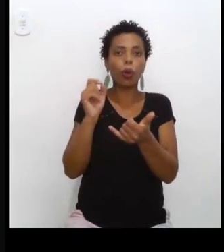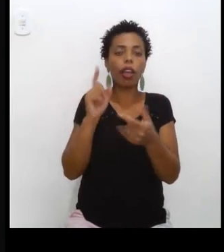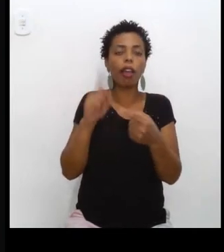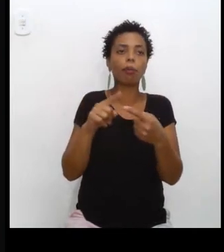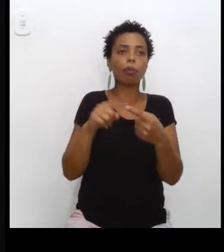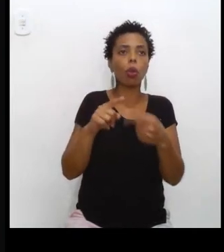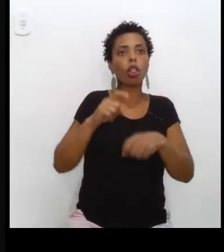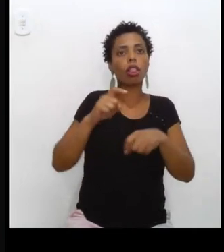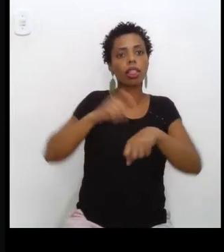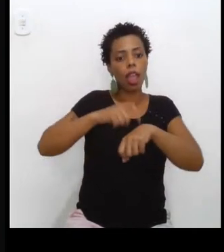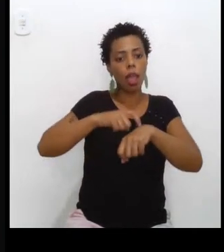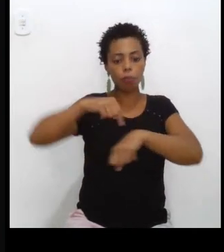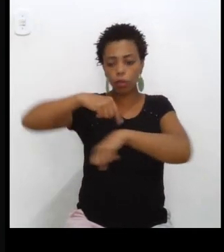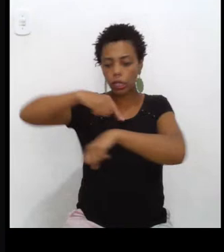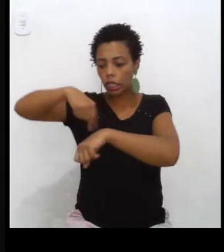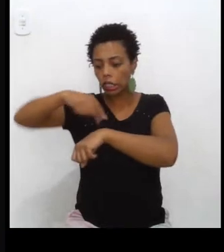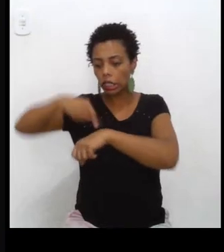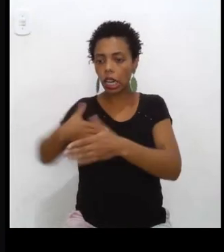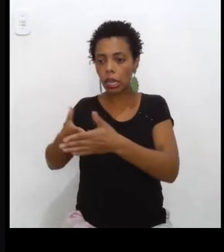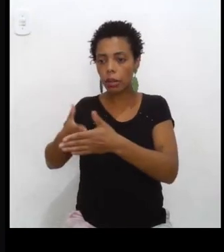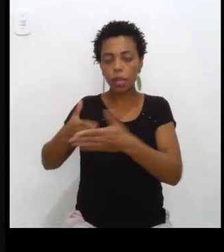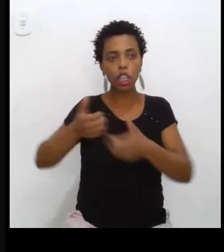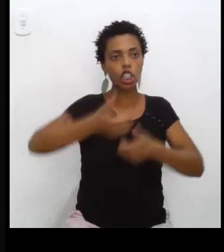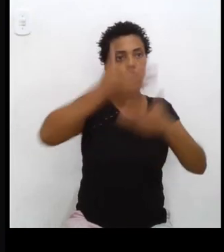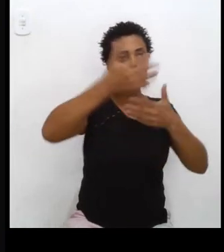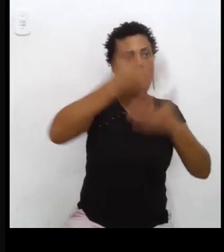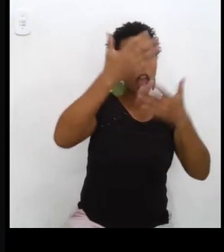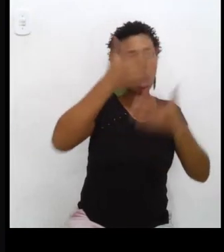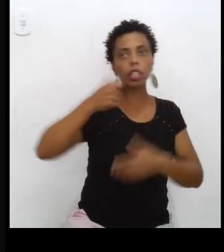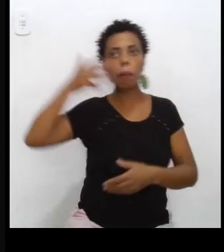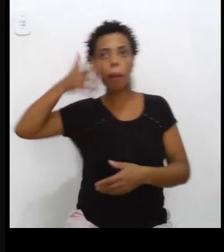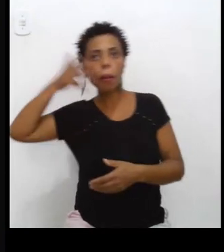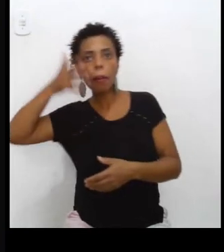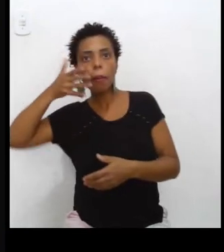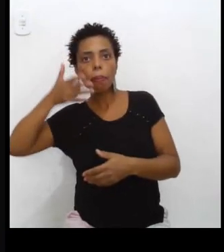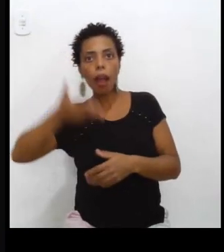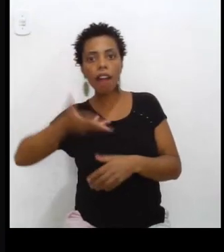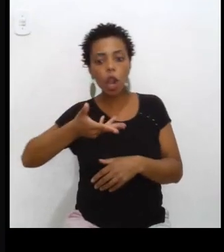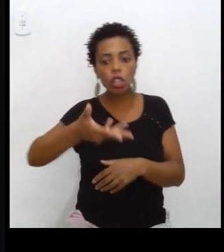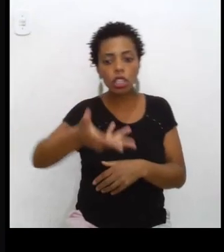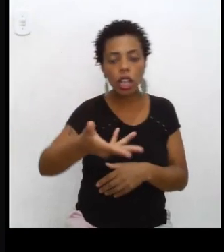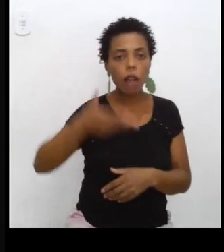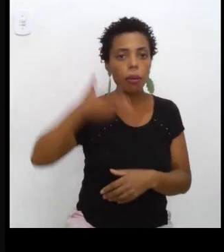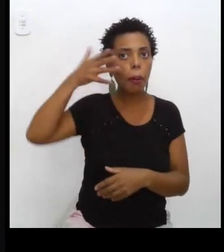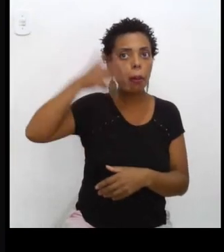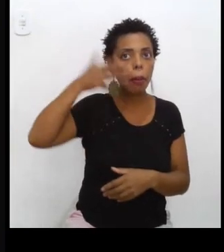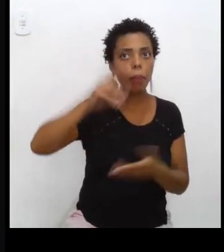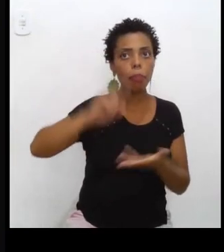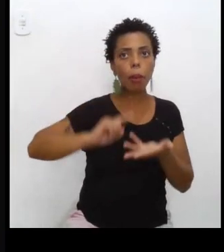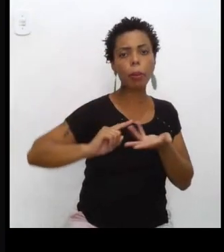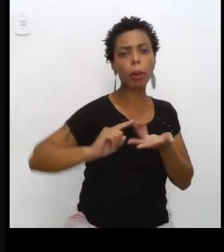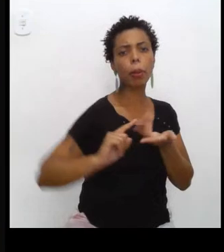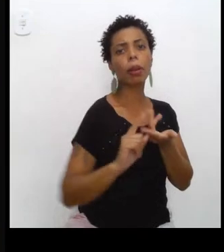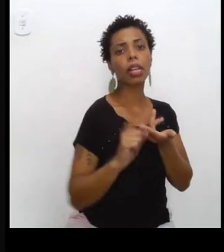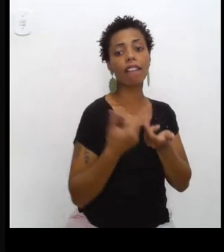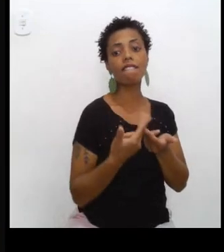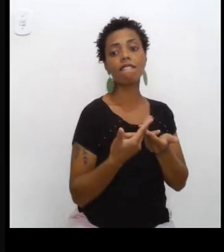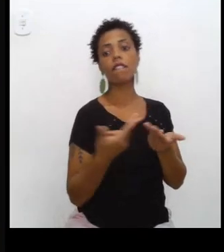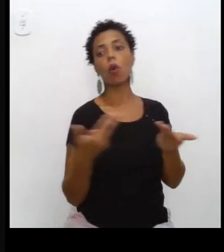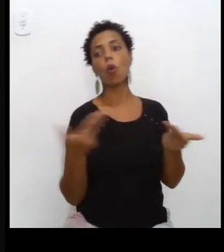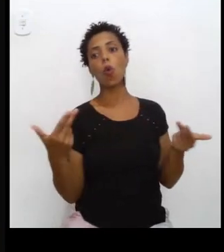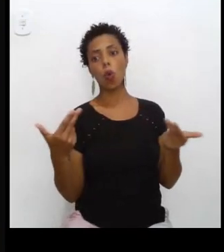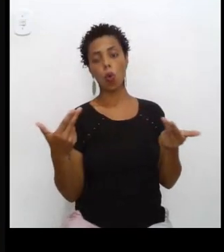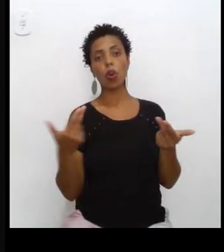cronômetro aqui do lado chat as Palas a velocidade de fala então tem um conjunto de diretrizes que permeiam